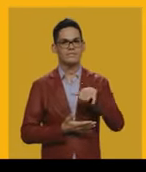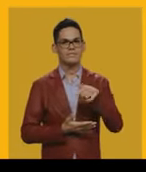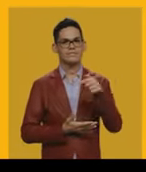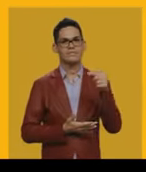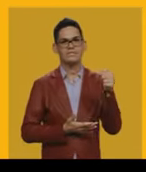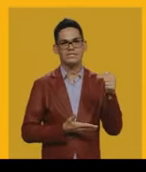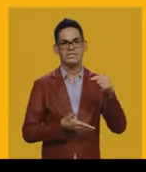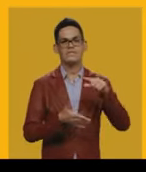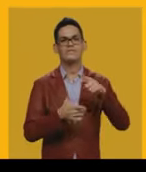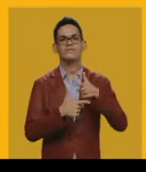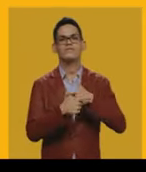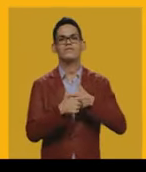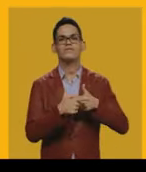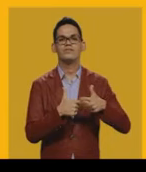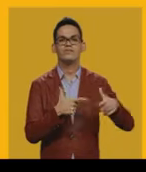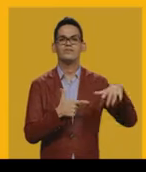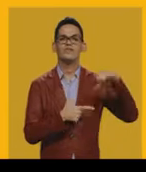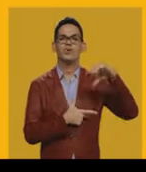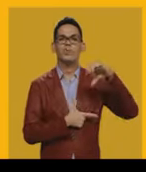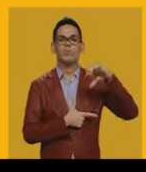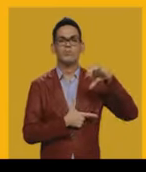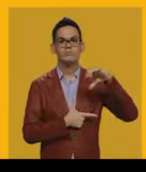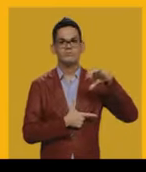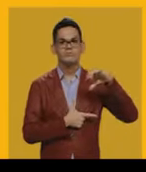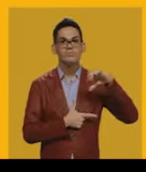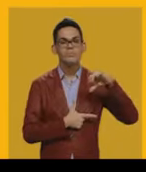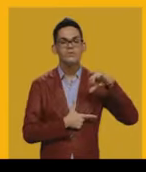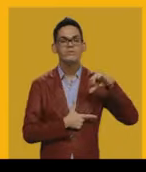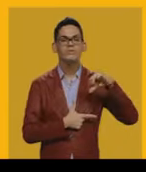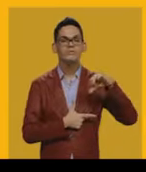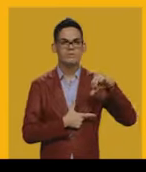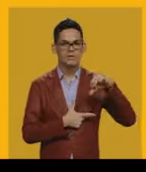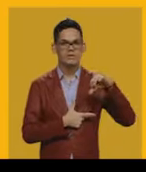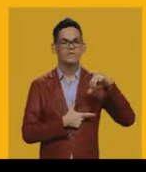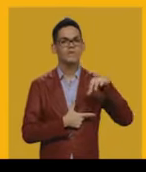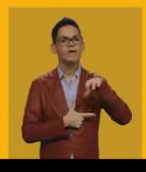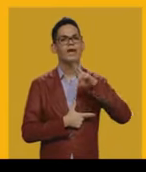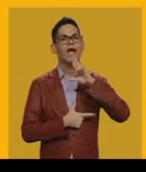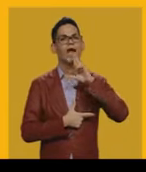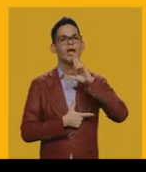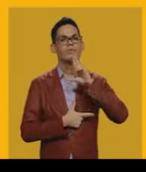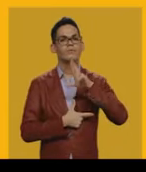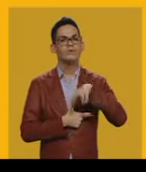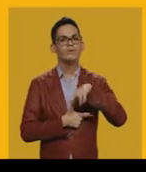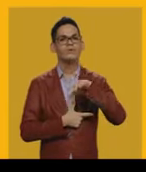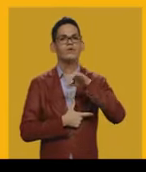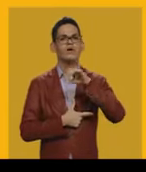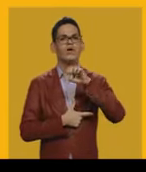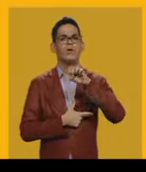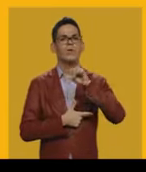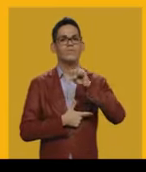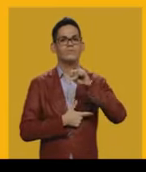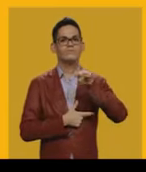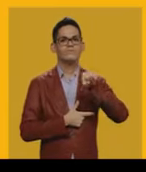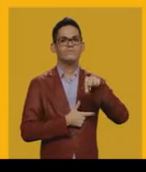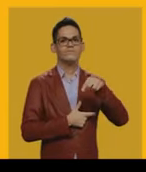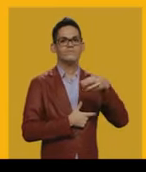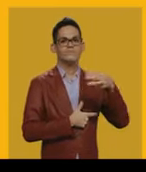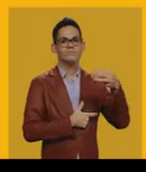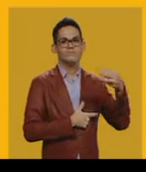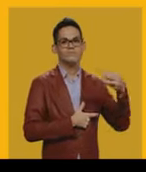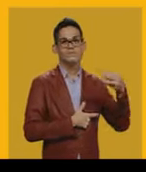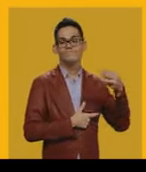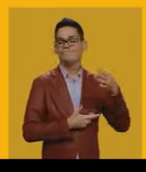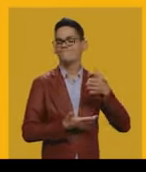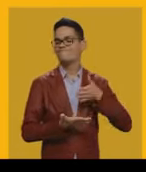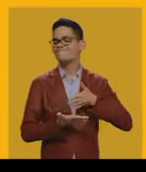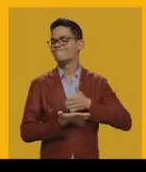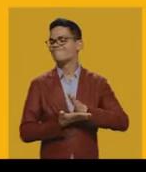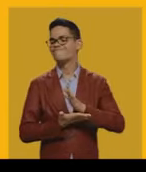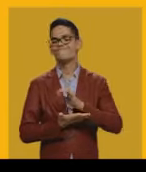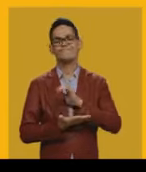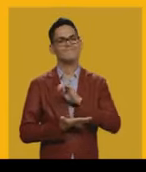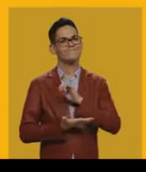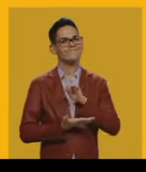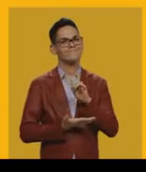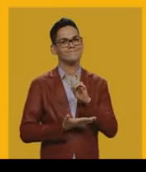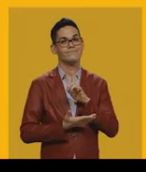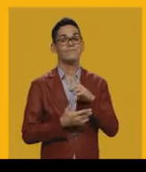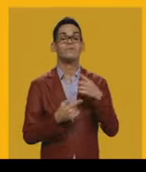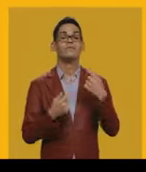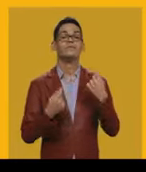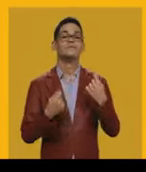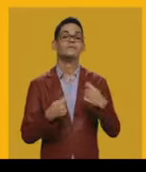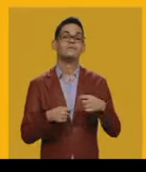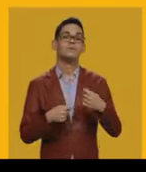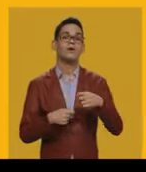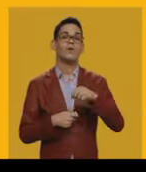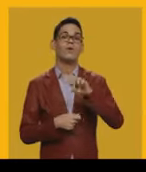dividido por 9. Dividindo isso, nós obtemos 8,3. E aí ele não foi aprovado, porque para ser aprovado ele precisa